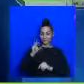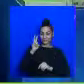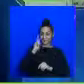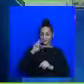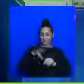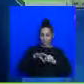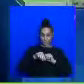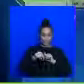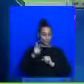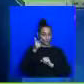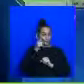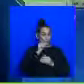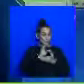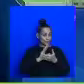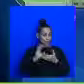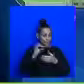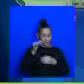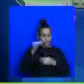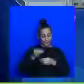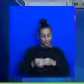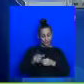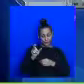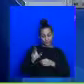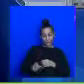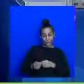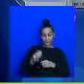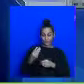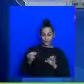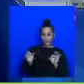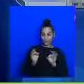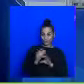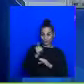Super 7 você ganha a partir de 3 acertos.